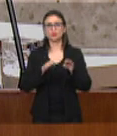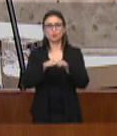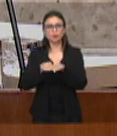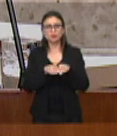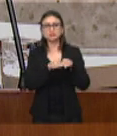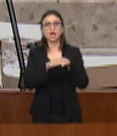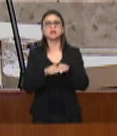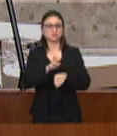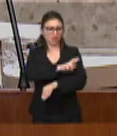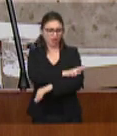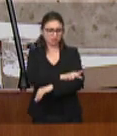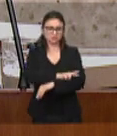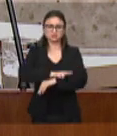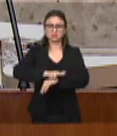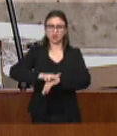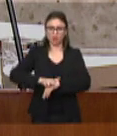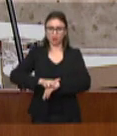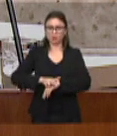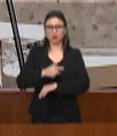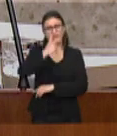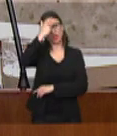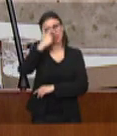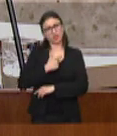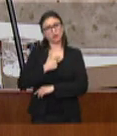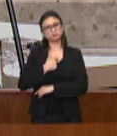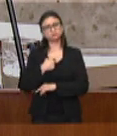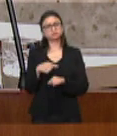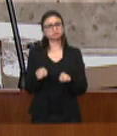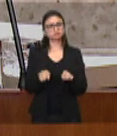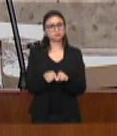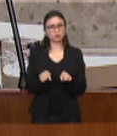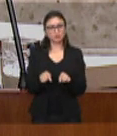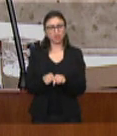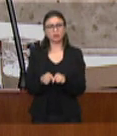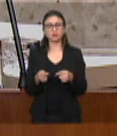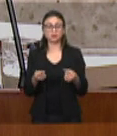igualdade racial, eu me permito